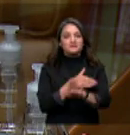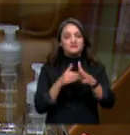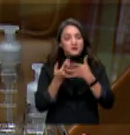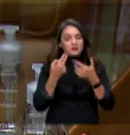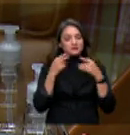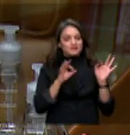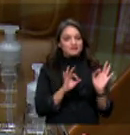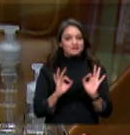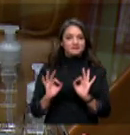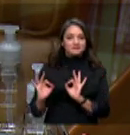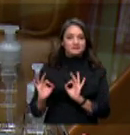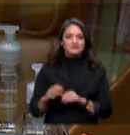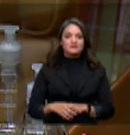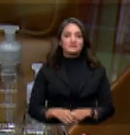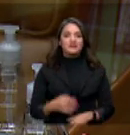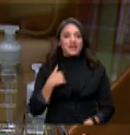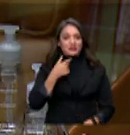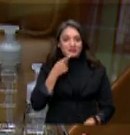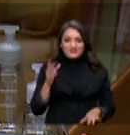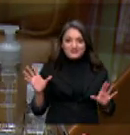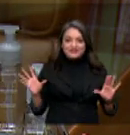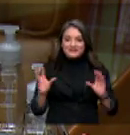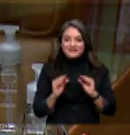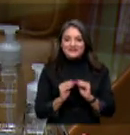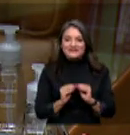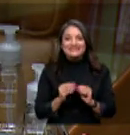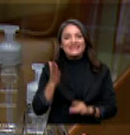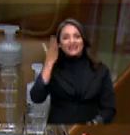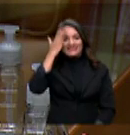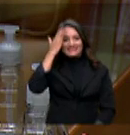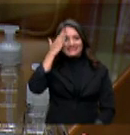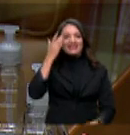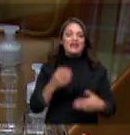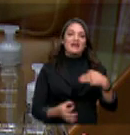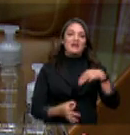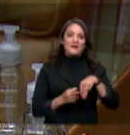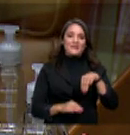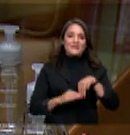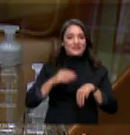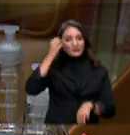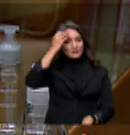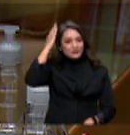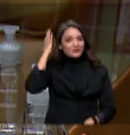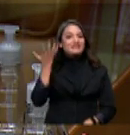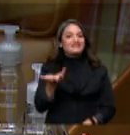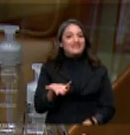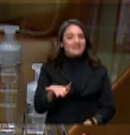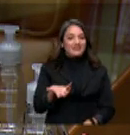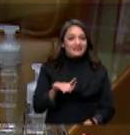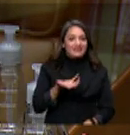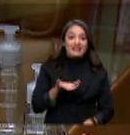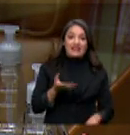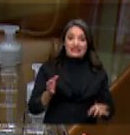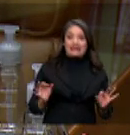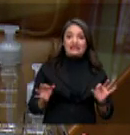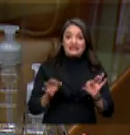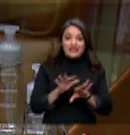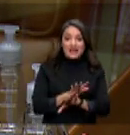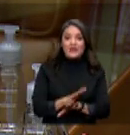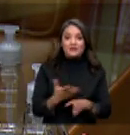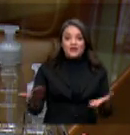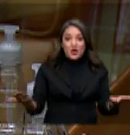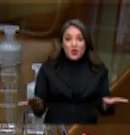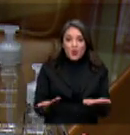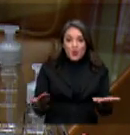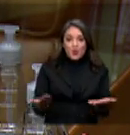julgamento. Serei extremamente rápida, sei que Vossa Excelência está tentando fazer com que a gente